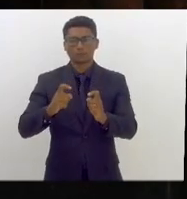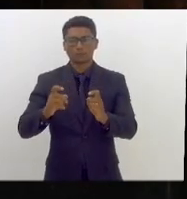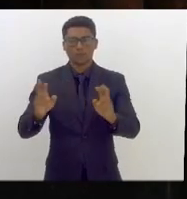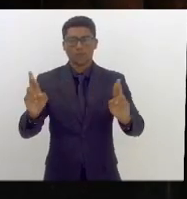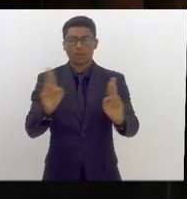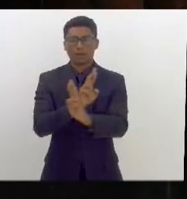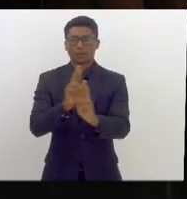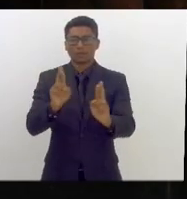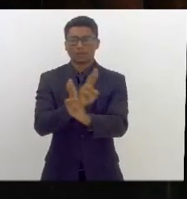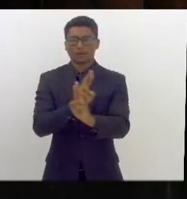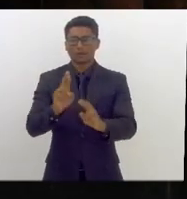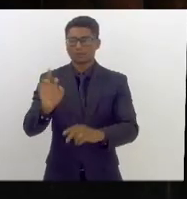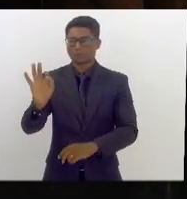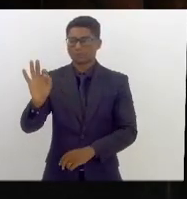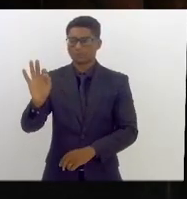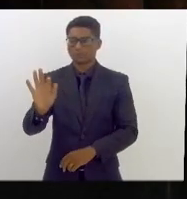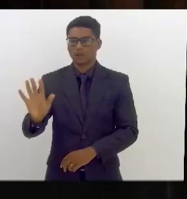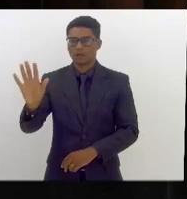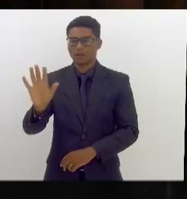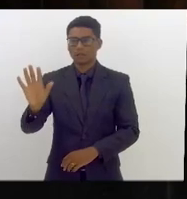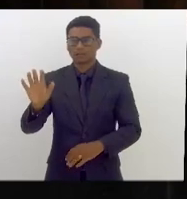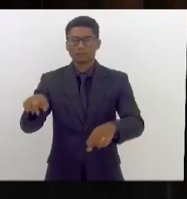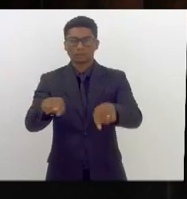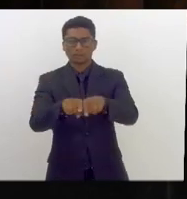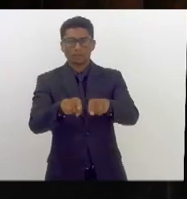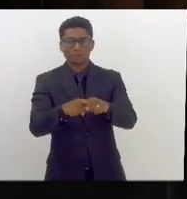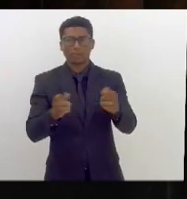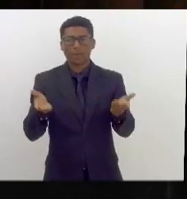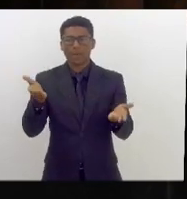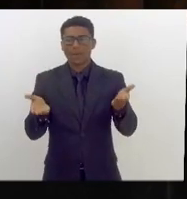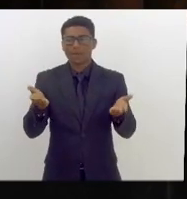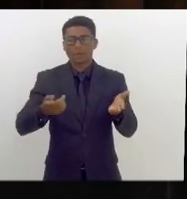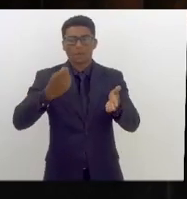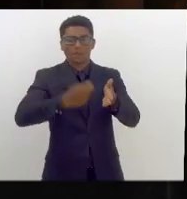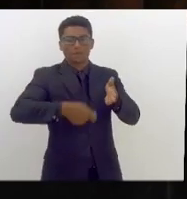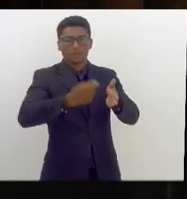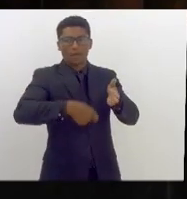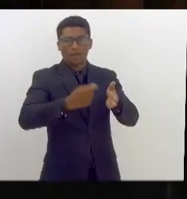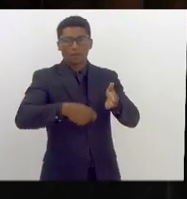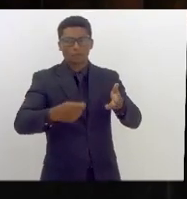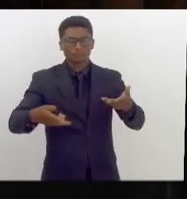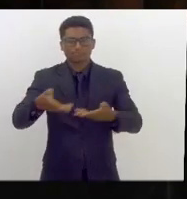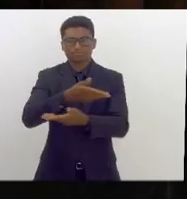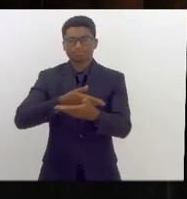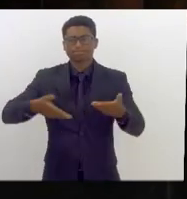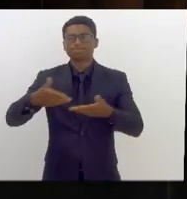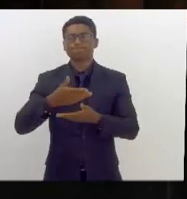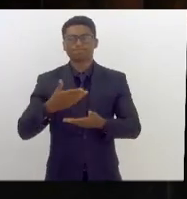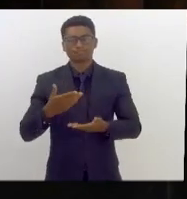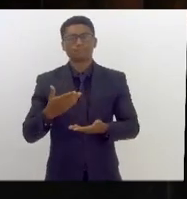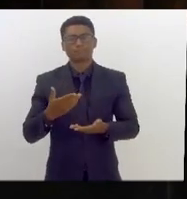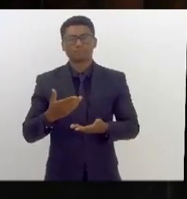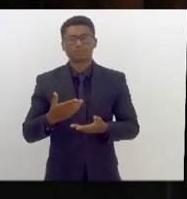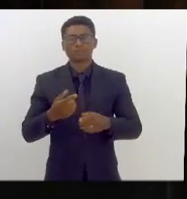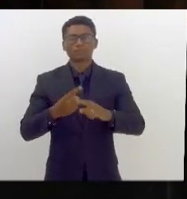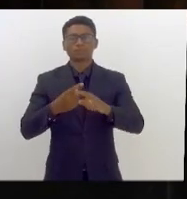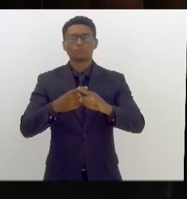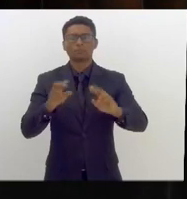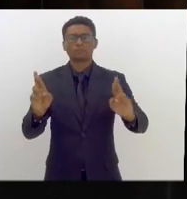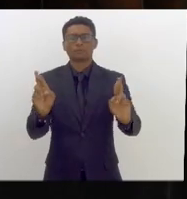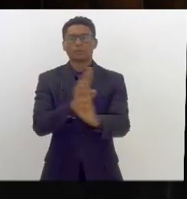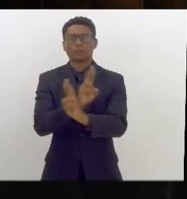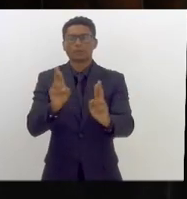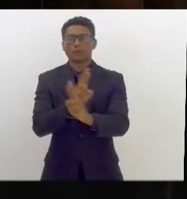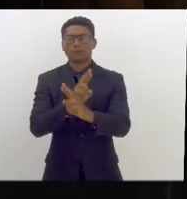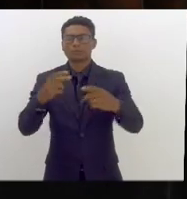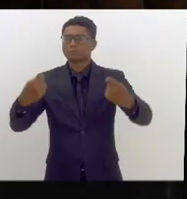entes da União e o próprio equilíbrio fiscal nessa relação. Porque a gente está falando aqui de uma relação que deveria ter uma via de